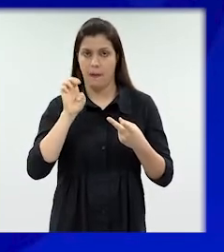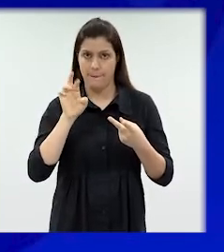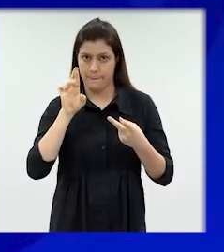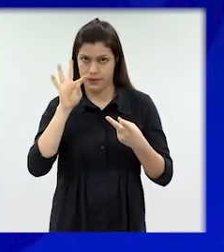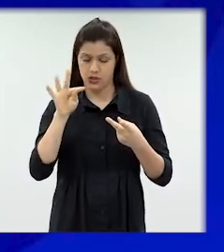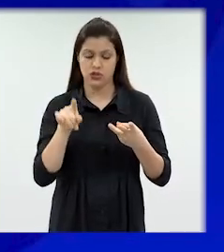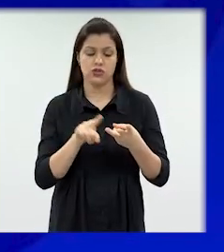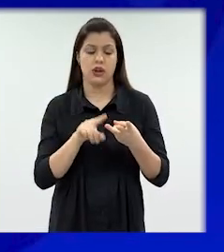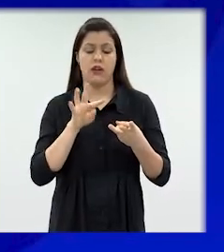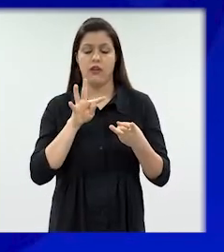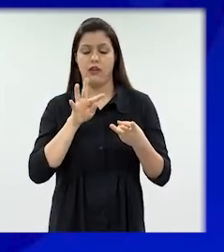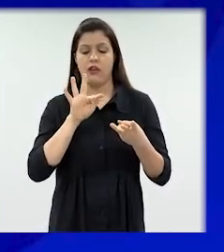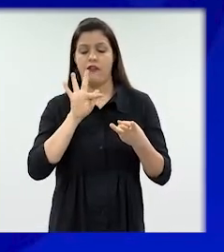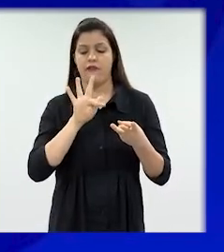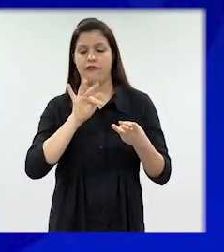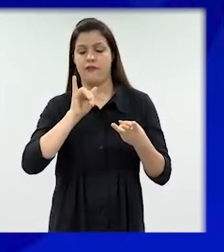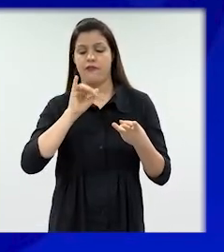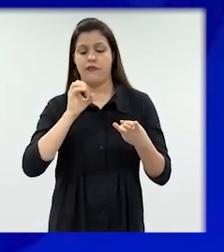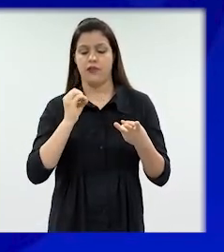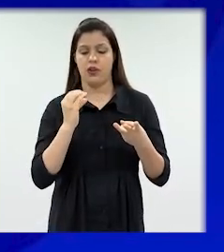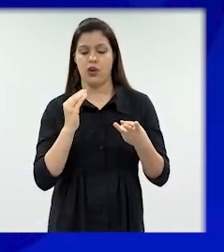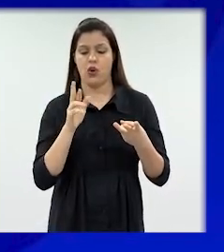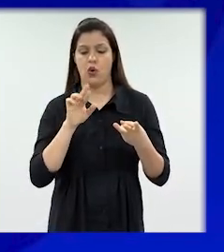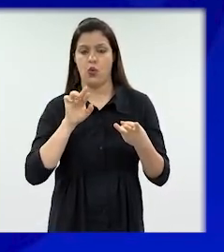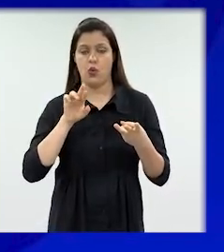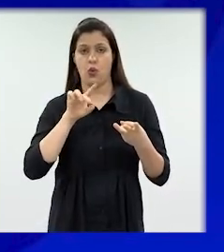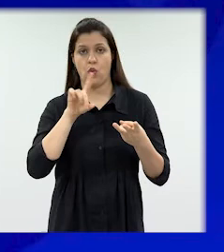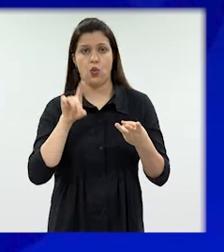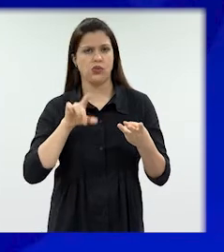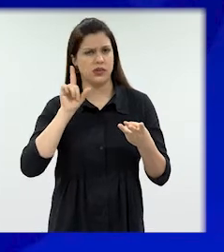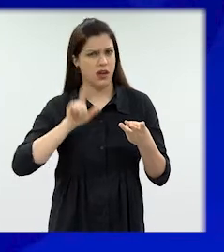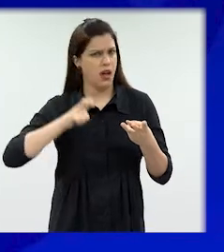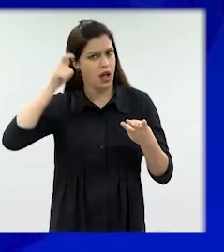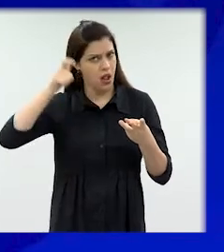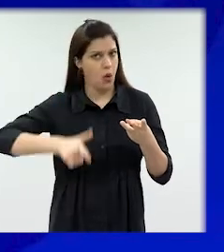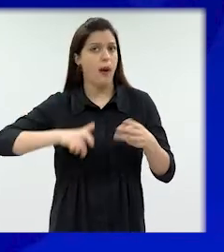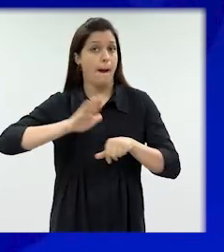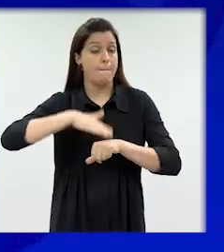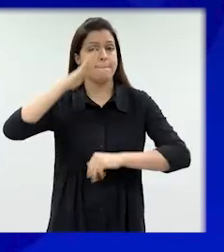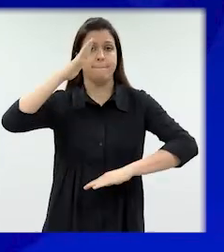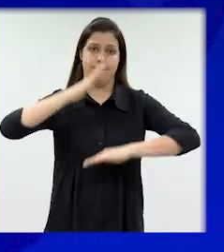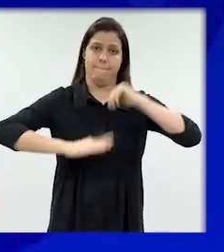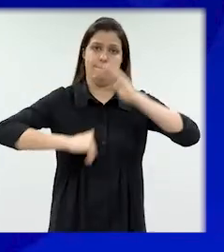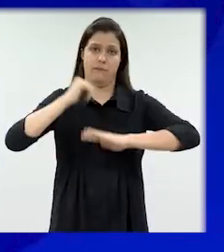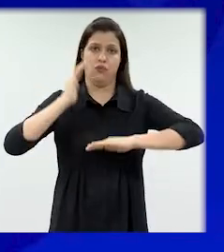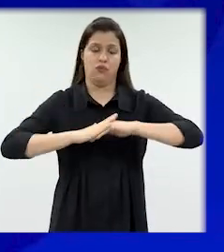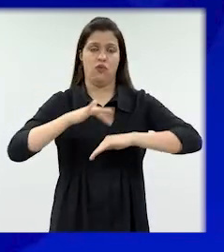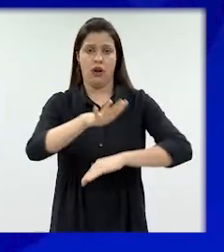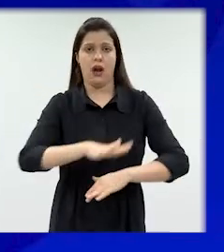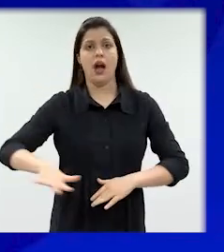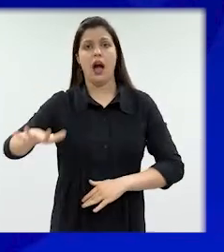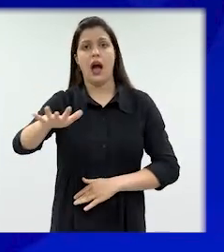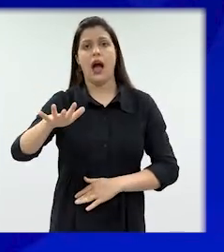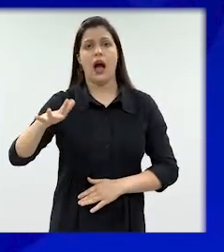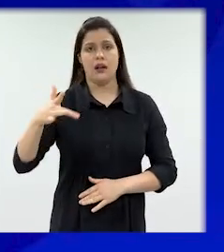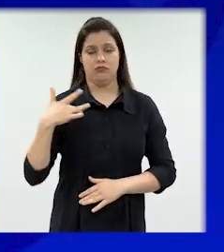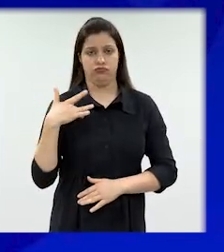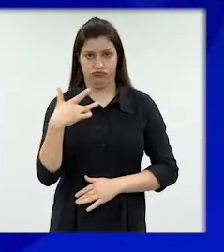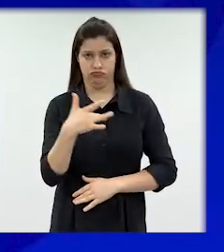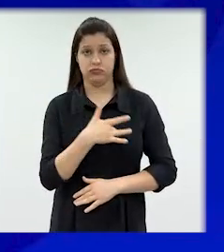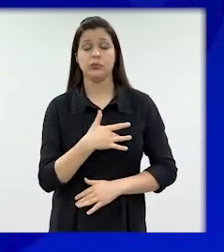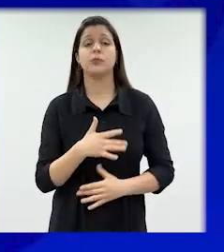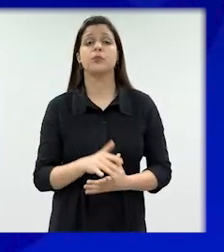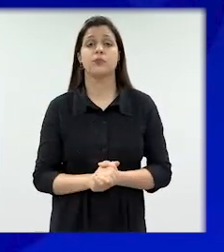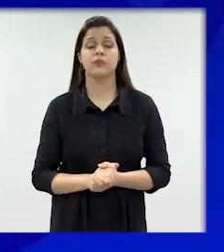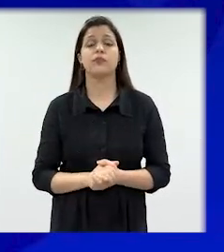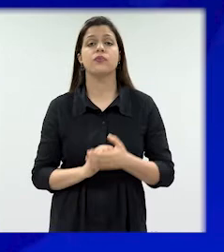Fiocruz. Exatamente, que são os locais onde há aí a nata da ciência nessa área. E eles têm orientado